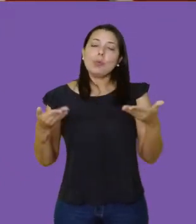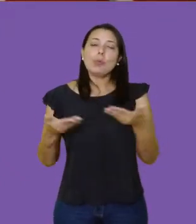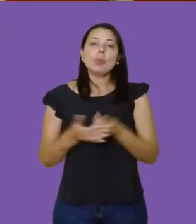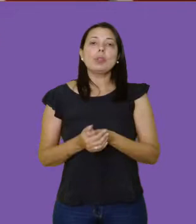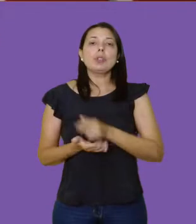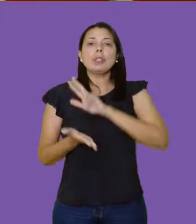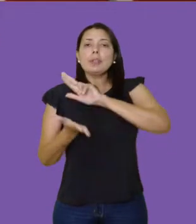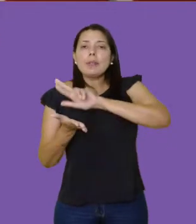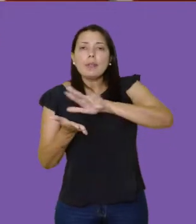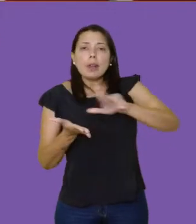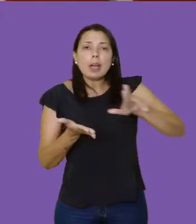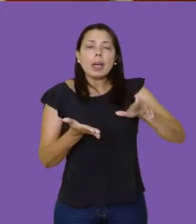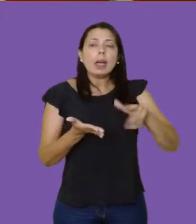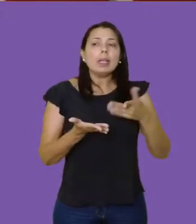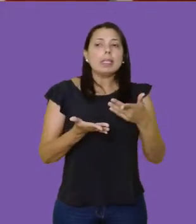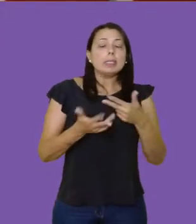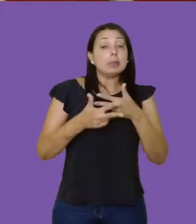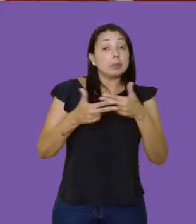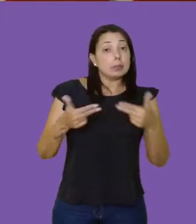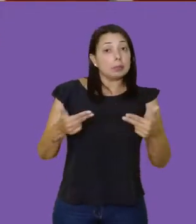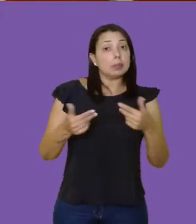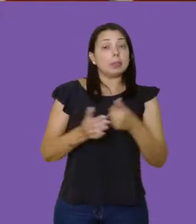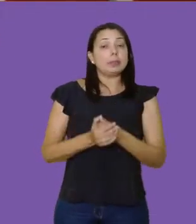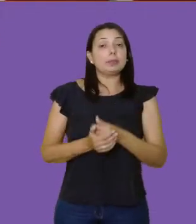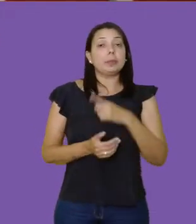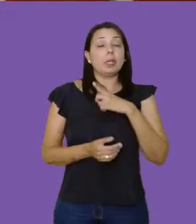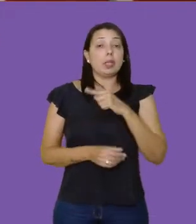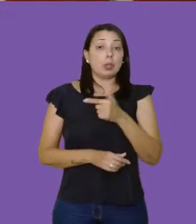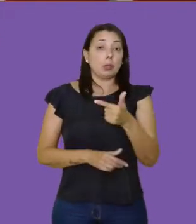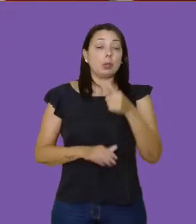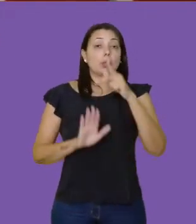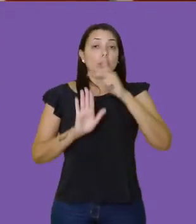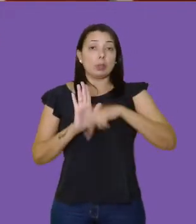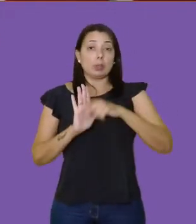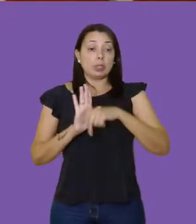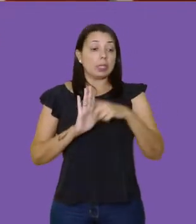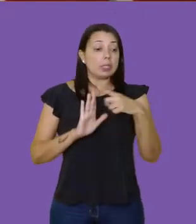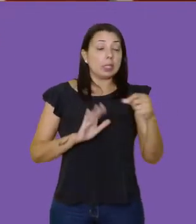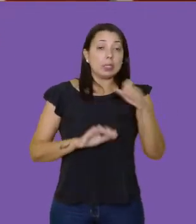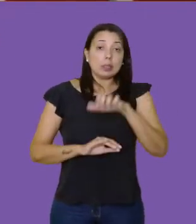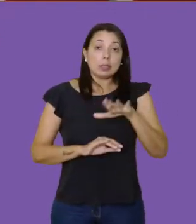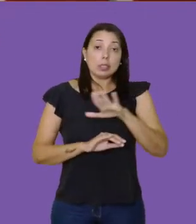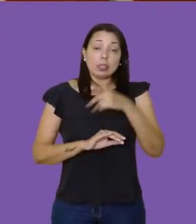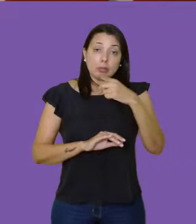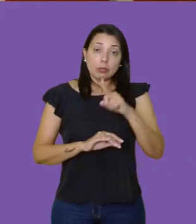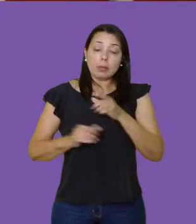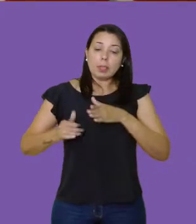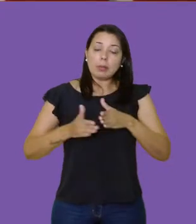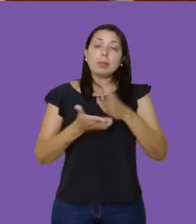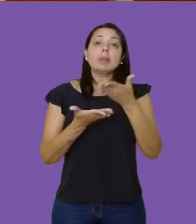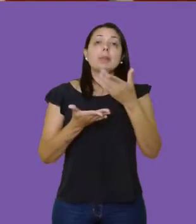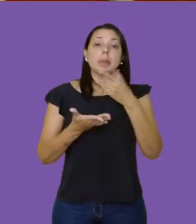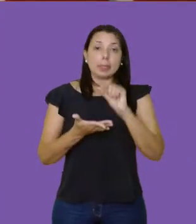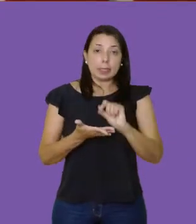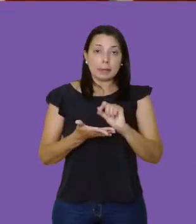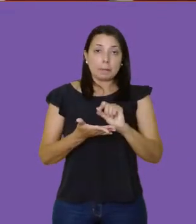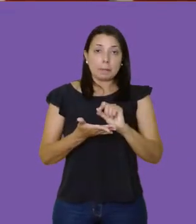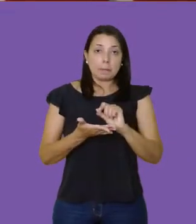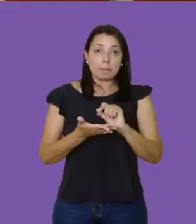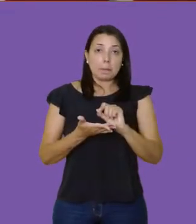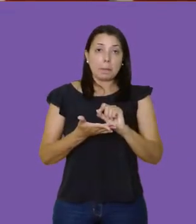São várias vertentes, Tem dois projetos que estão saindo do Senado, já foram encaminhados para a Câmara